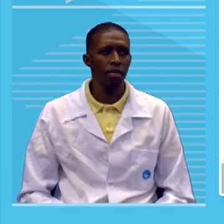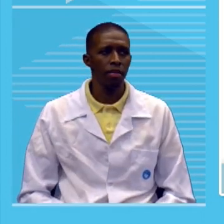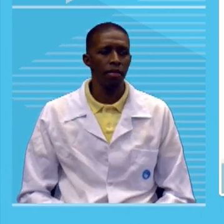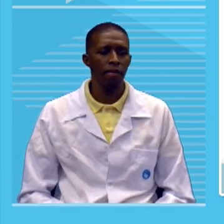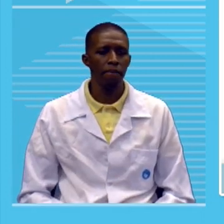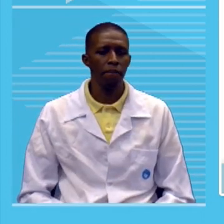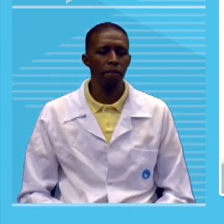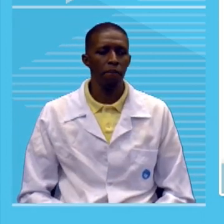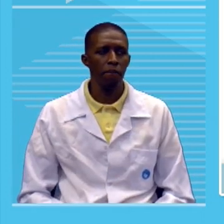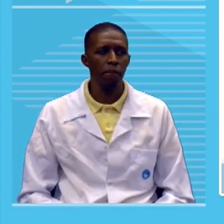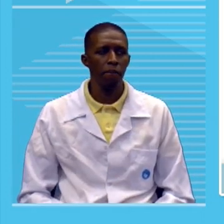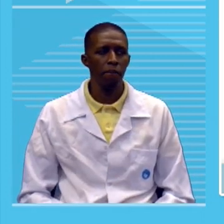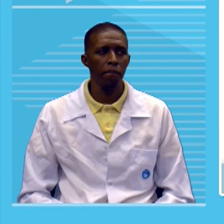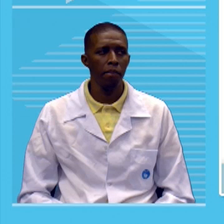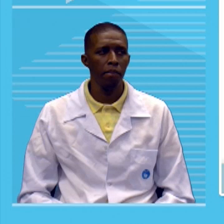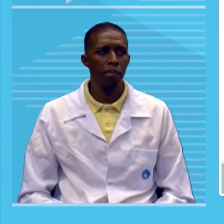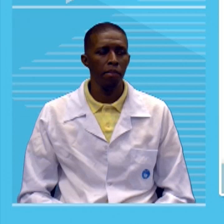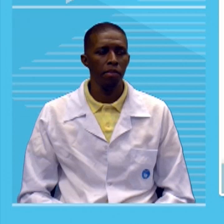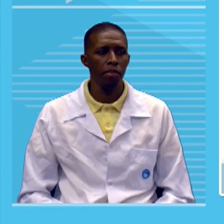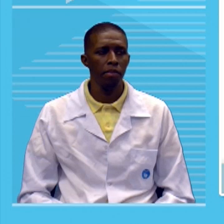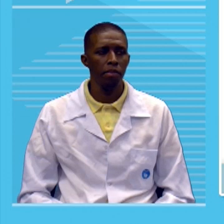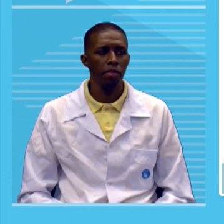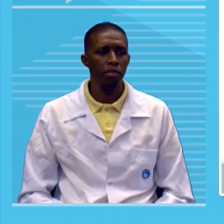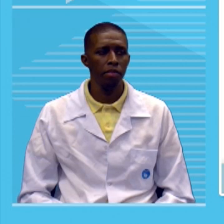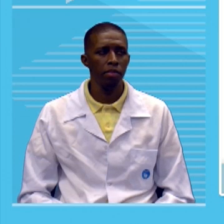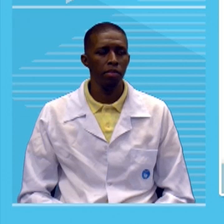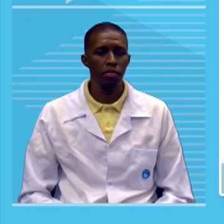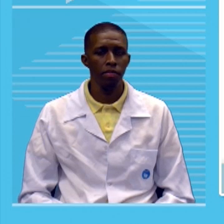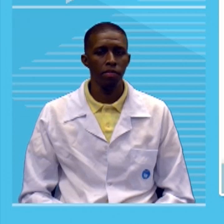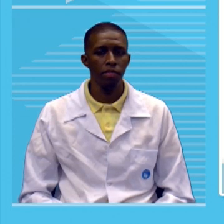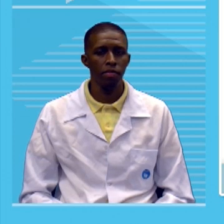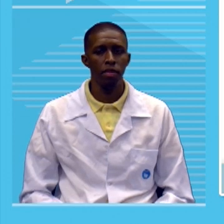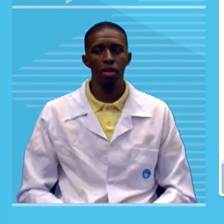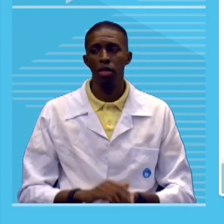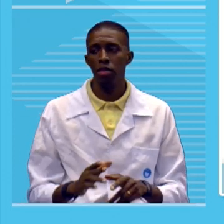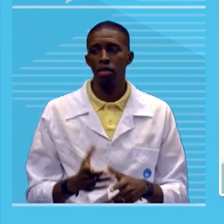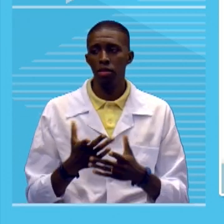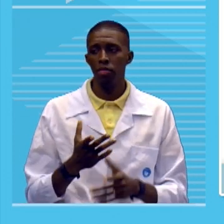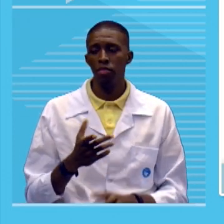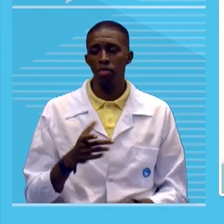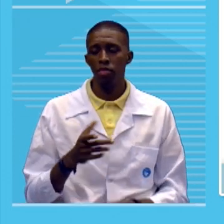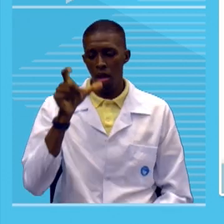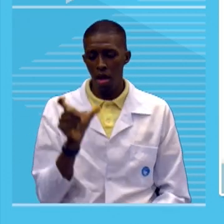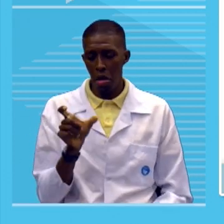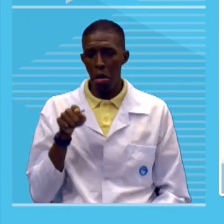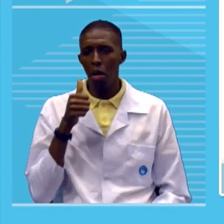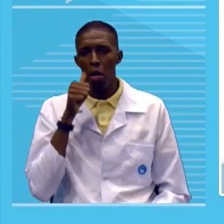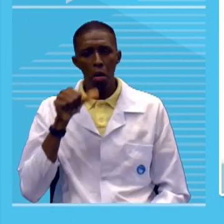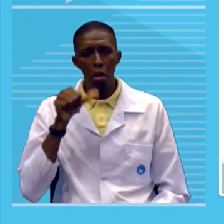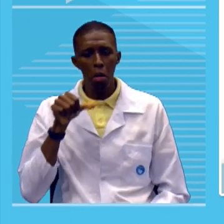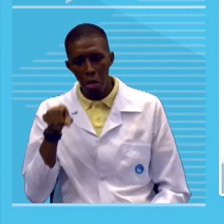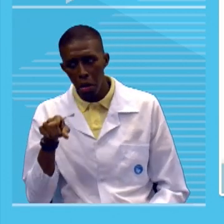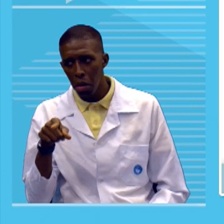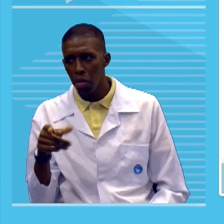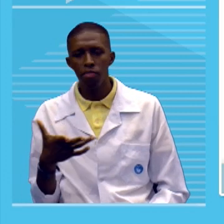Isso aí é um atributo A mulher.